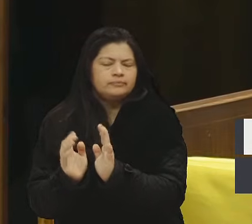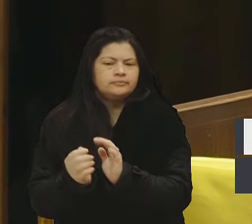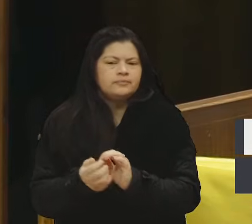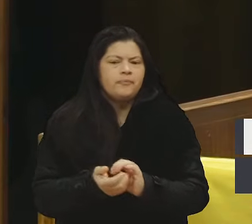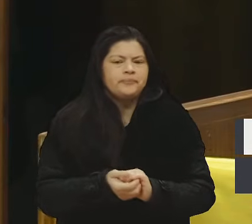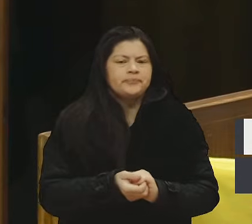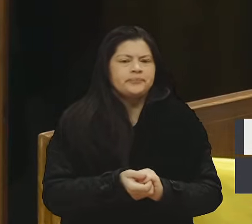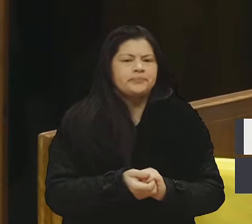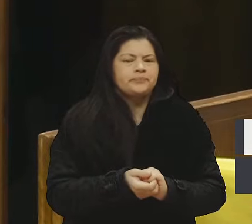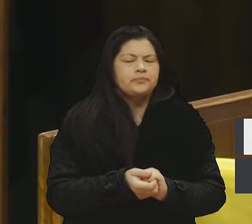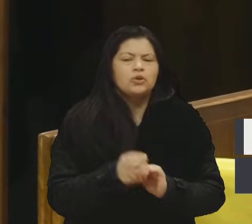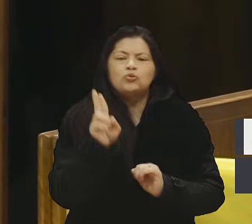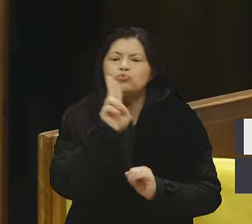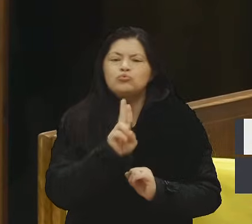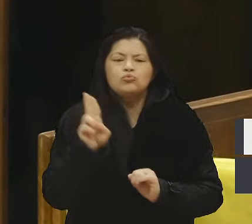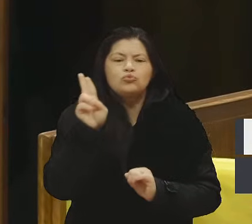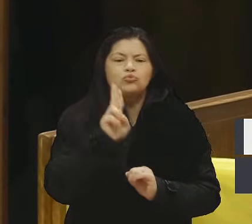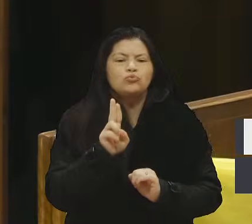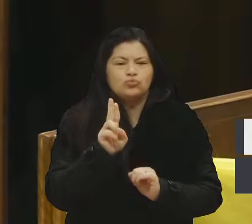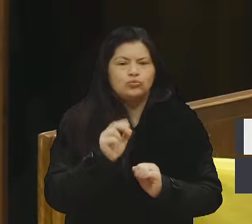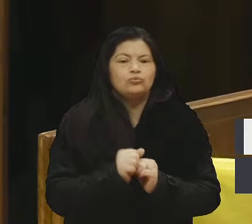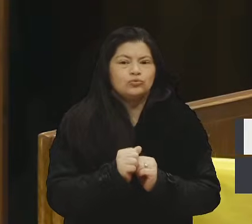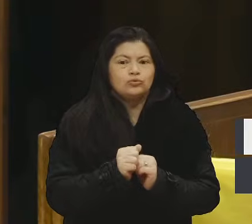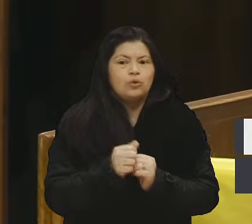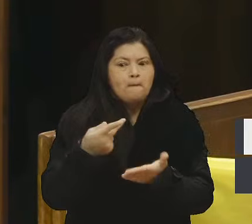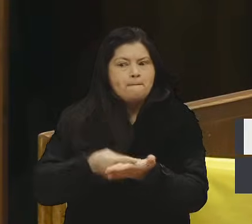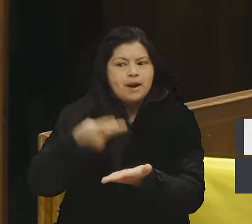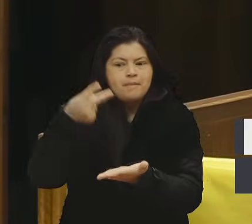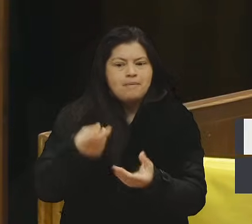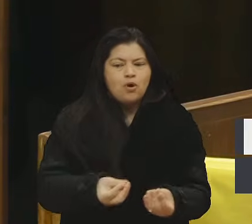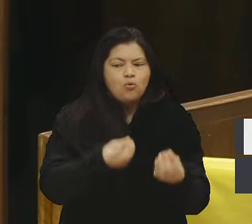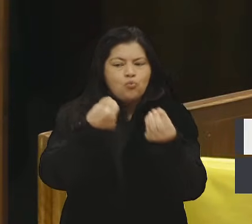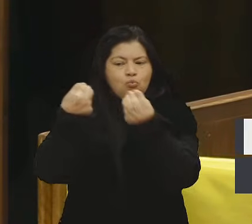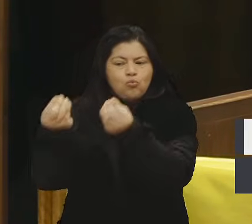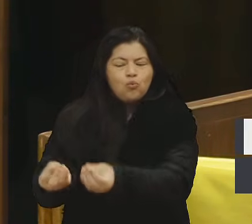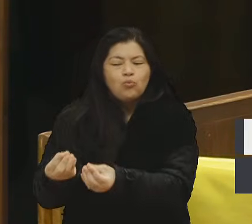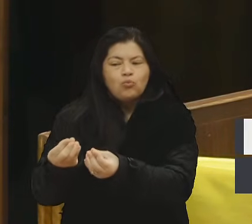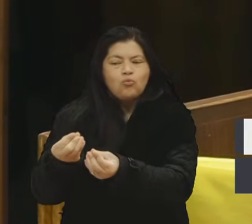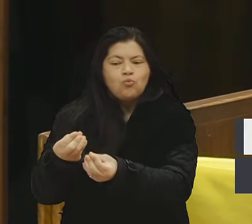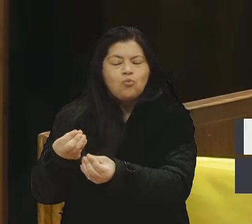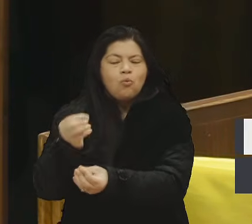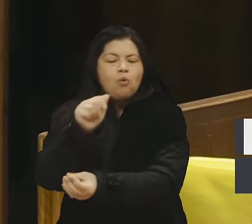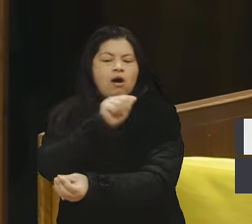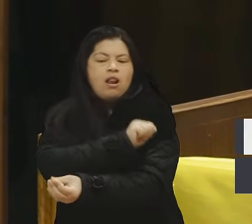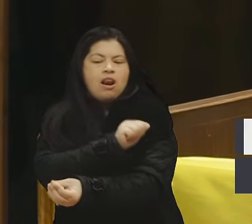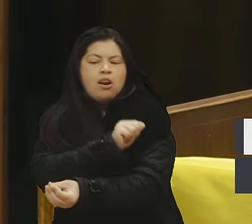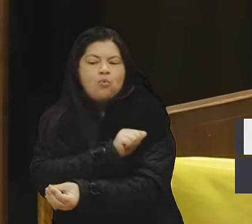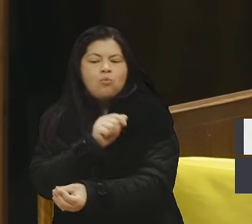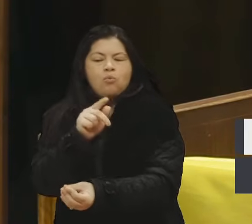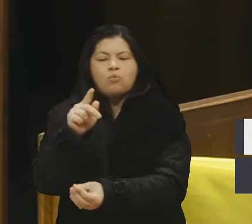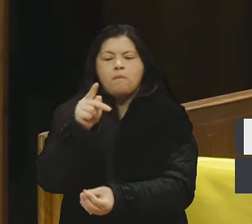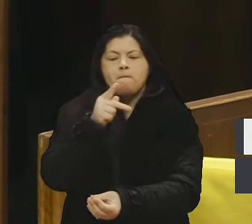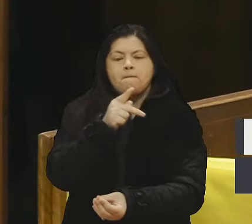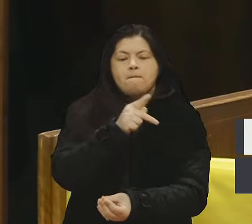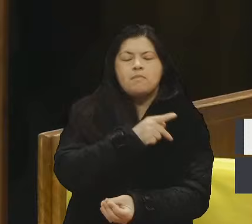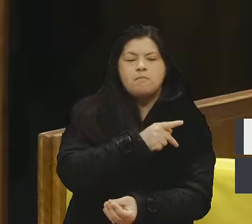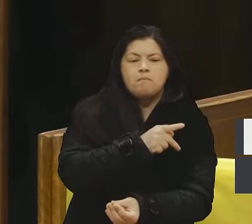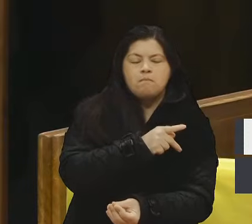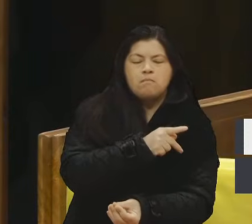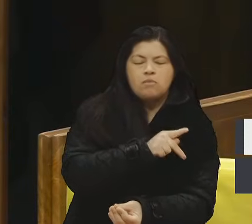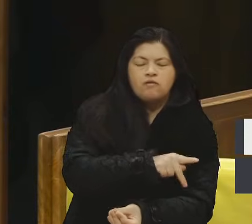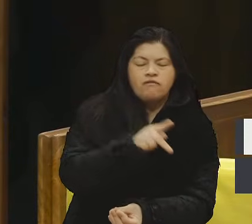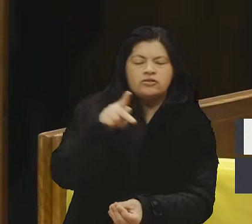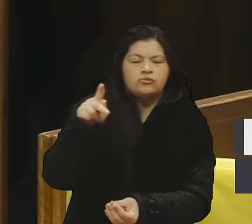que ele usa quando ele premia um aluno, um professor, uma professora, uma aluna, e